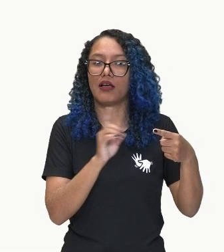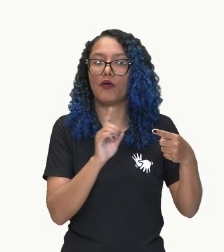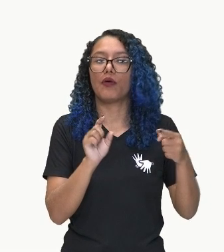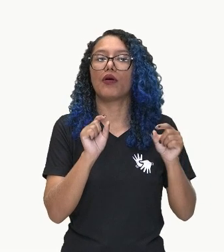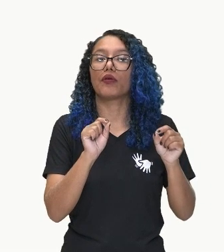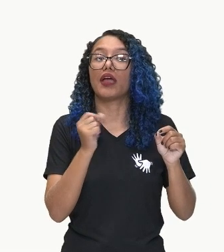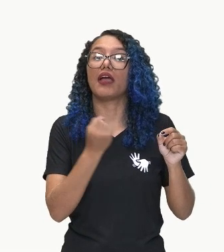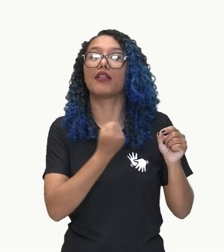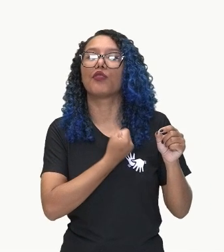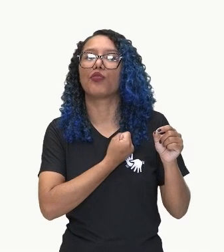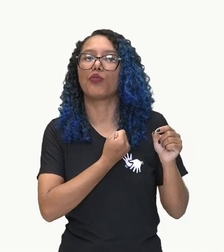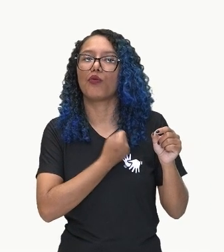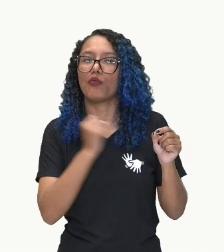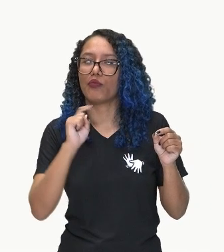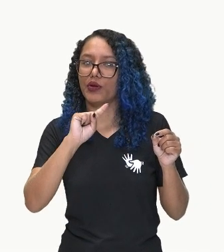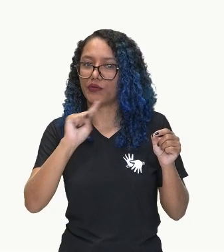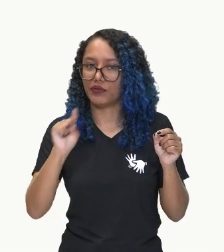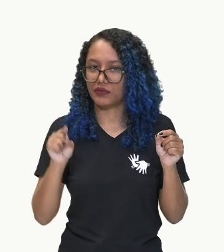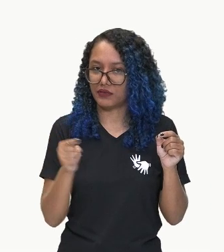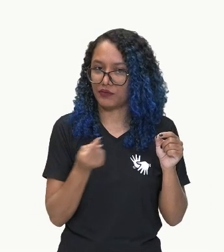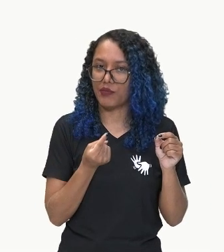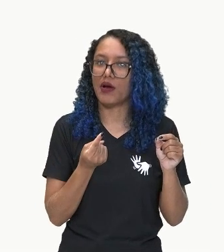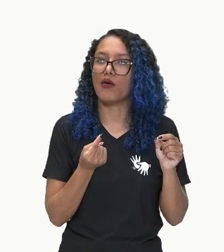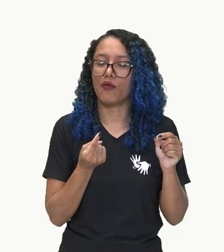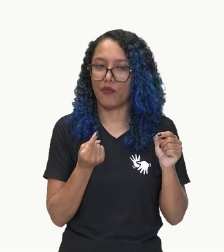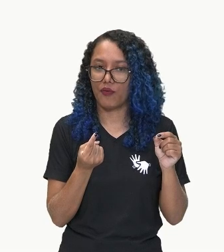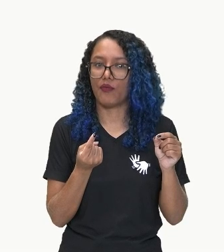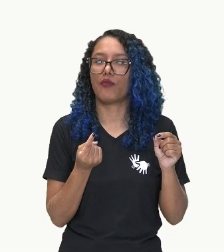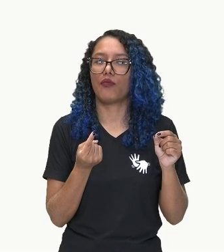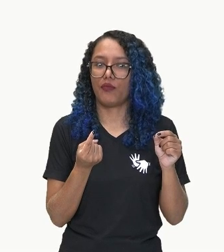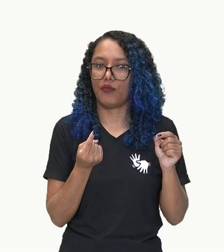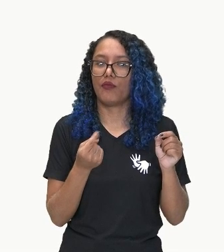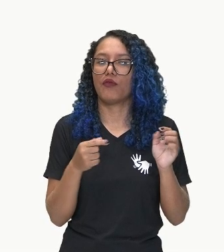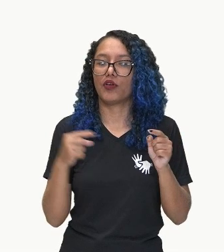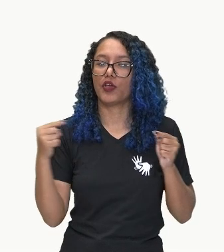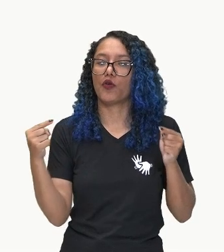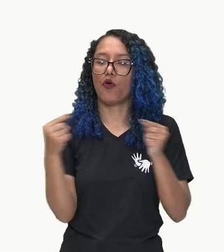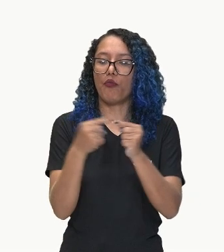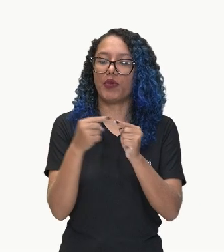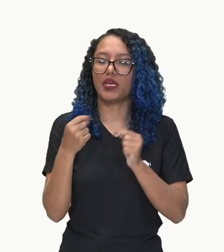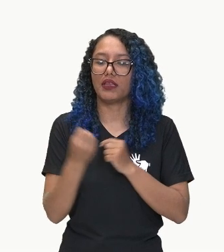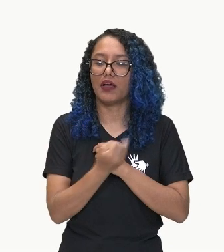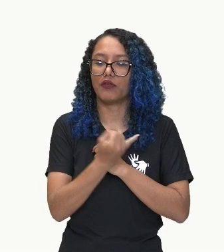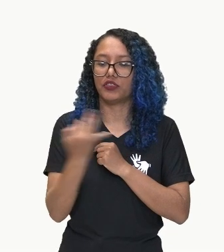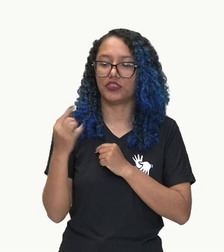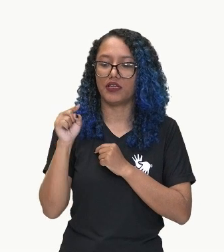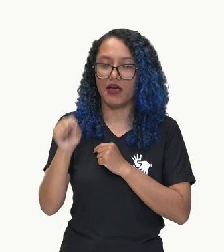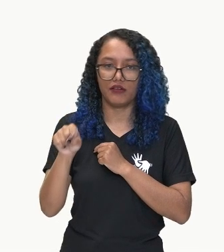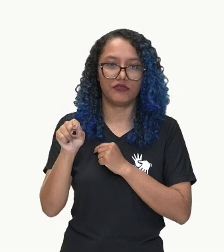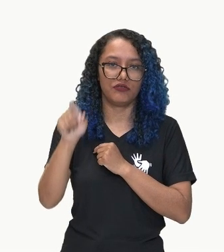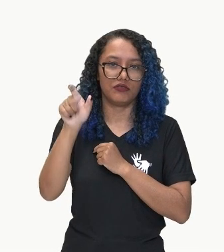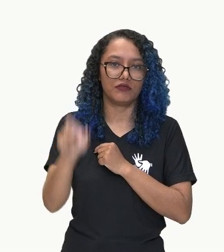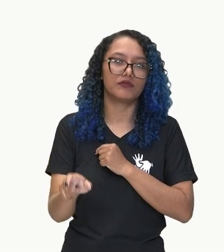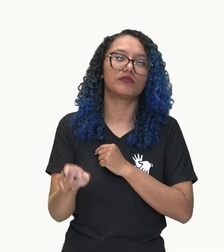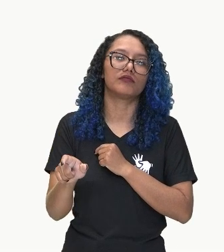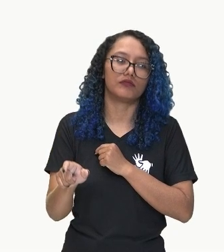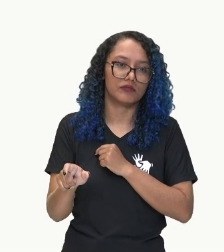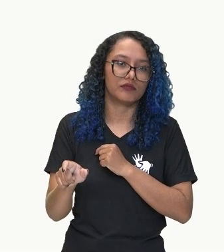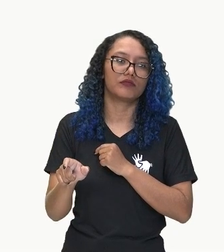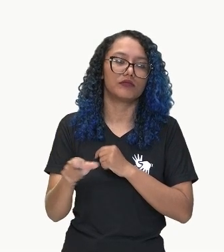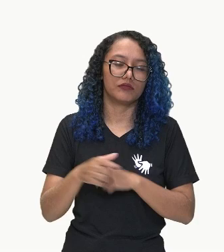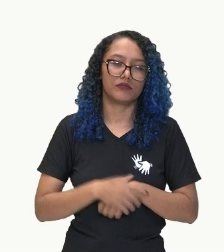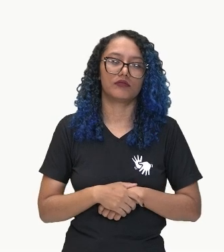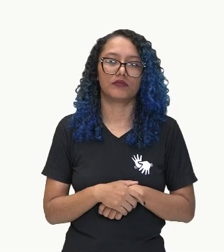que número decimal aí representa a parte da Bianca. Então, nós vamos pegar essa